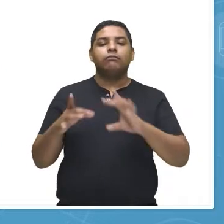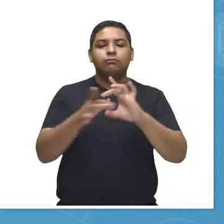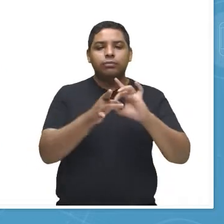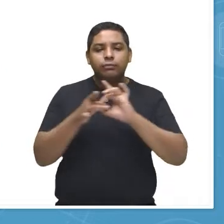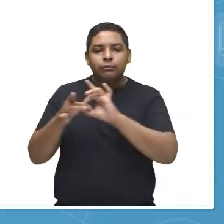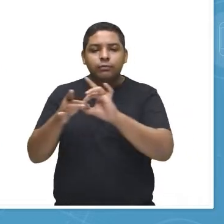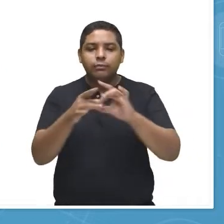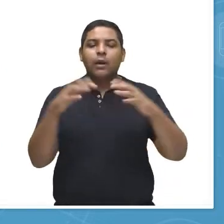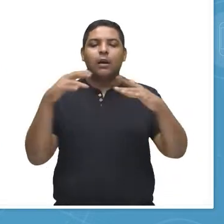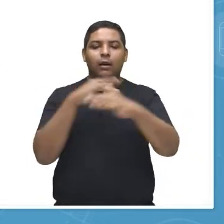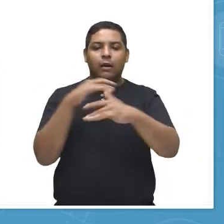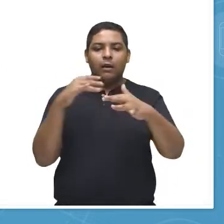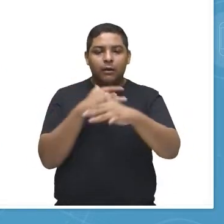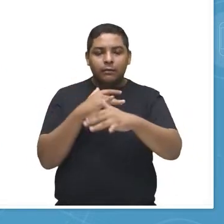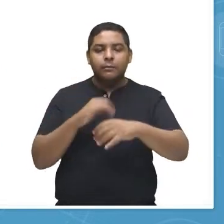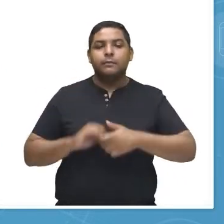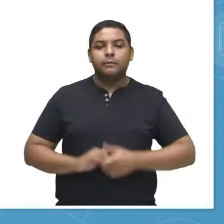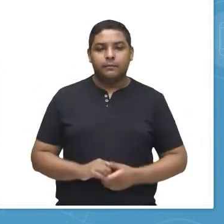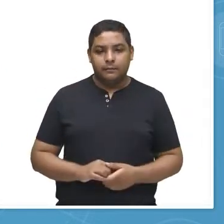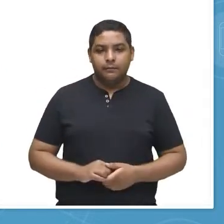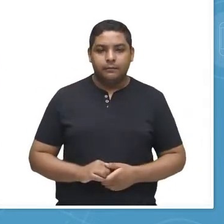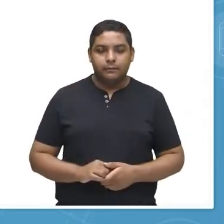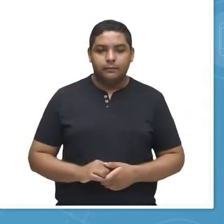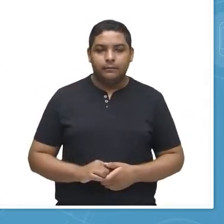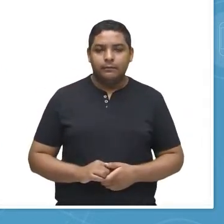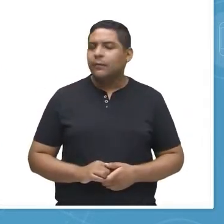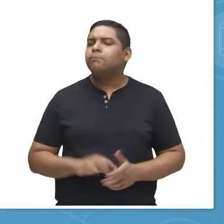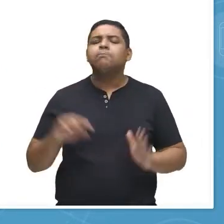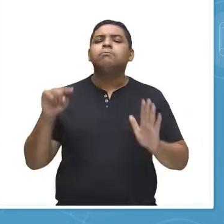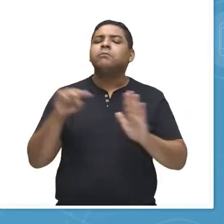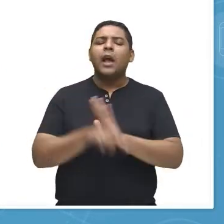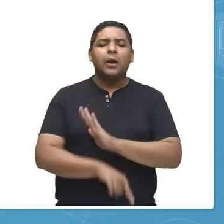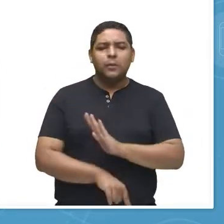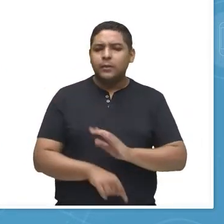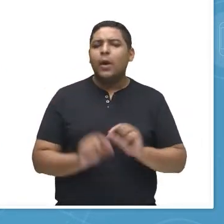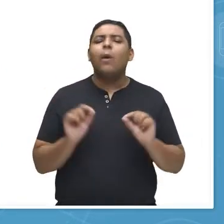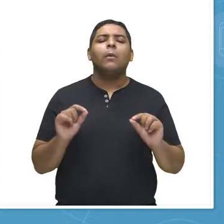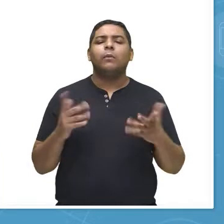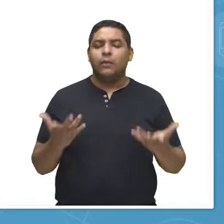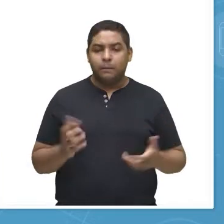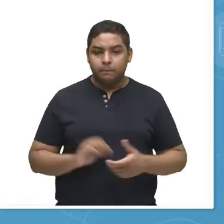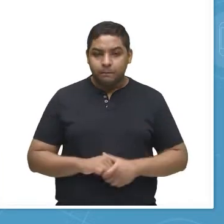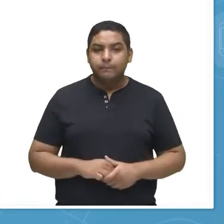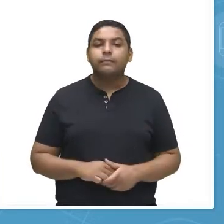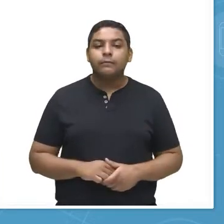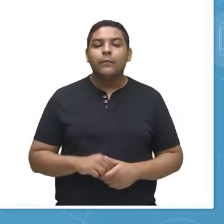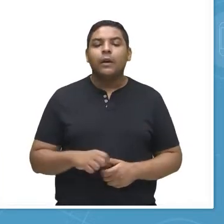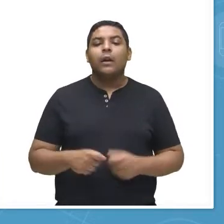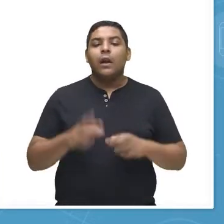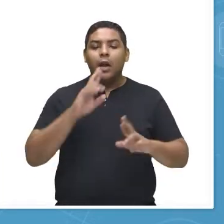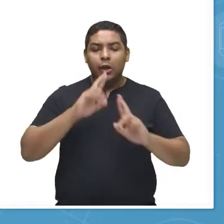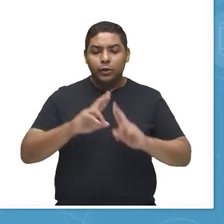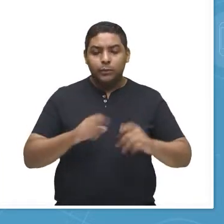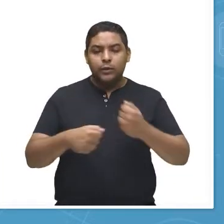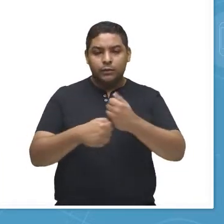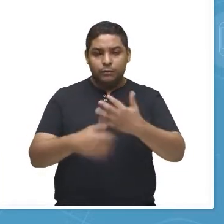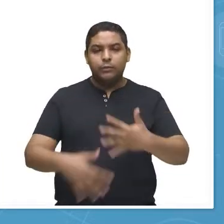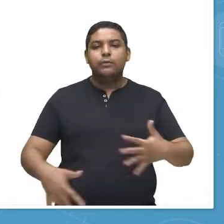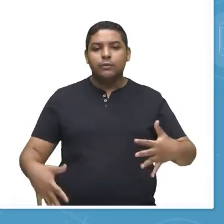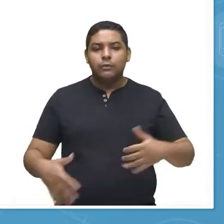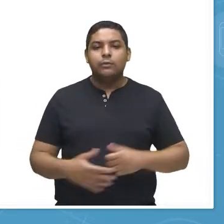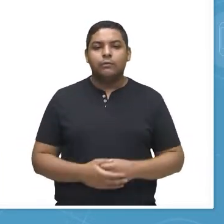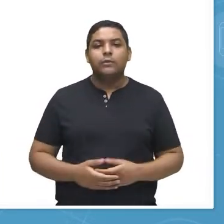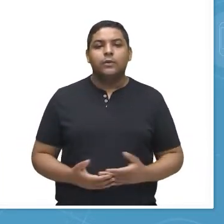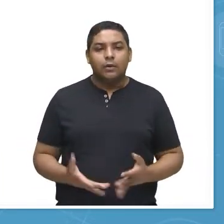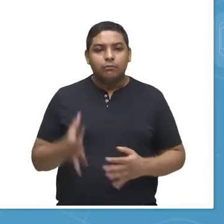bem, então antes de começar, eu quero perguntar de vocês aí e para vocês responderem aí no chat. Lembrando que nós estamos ao